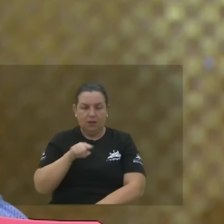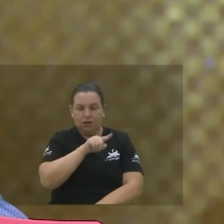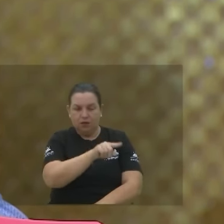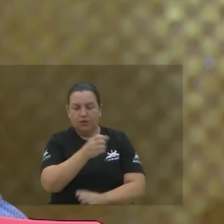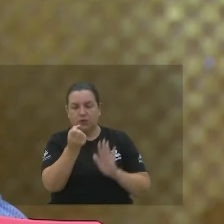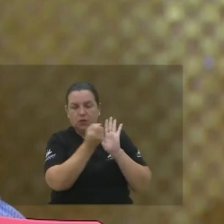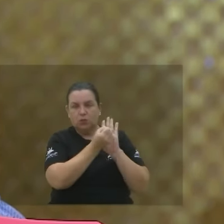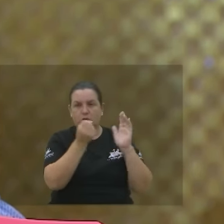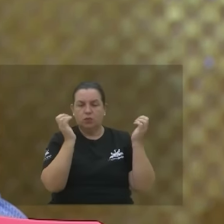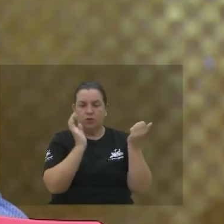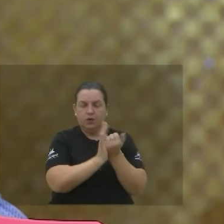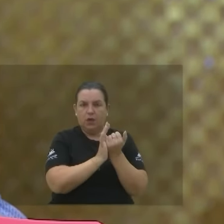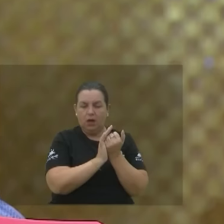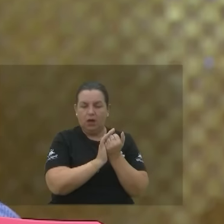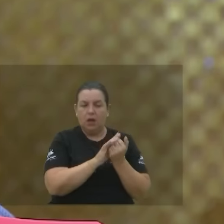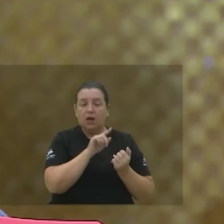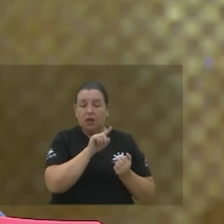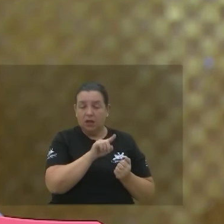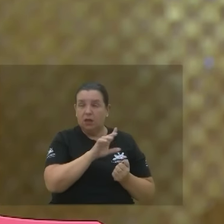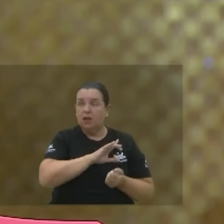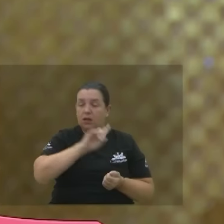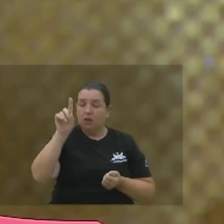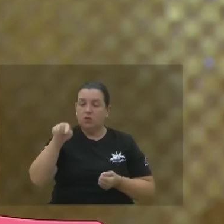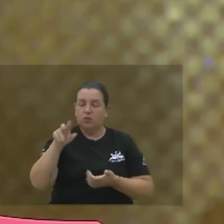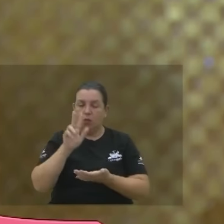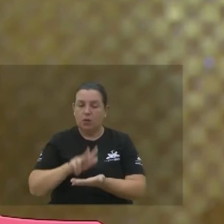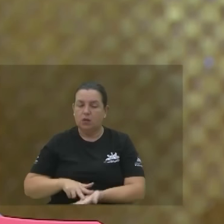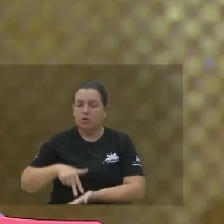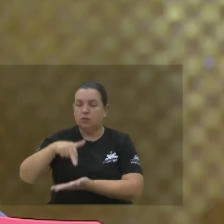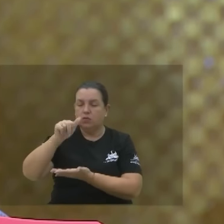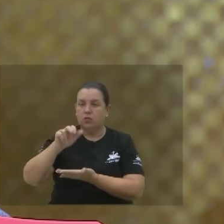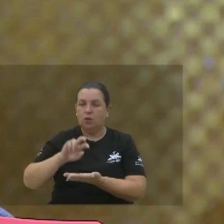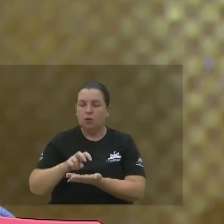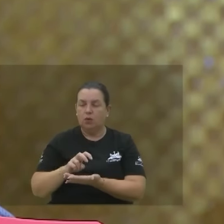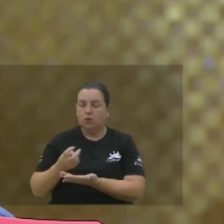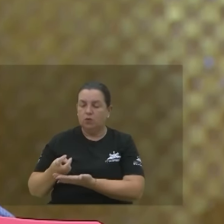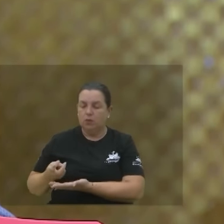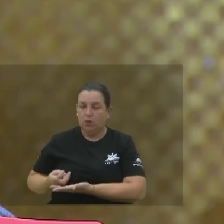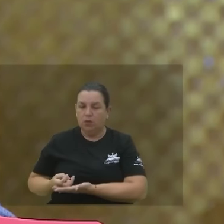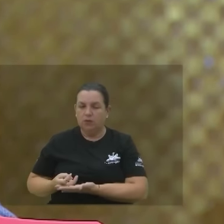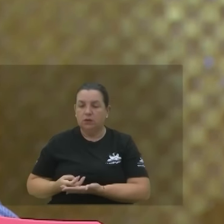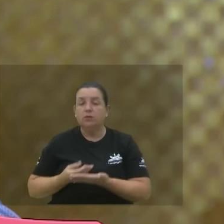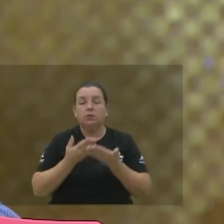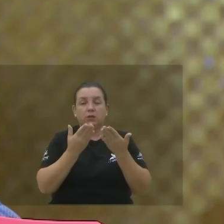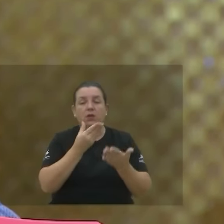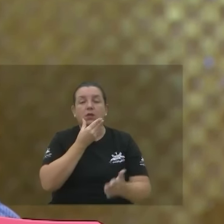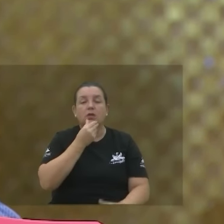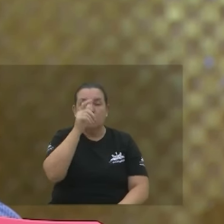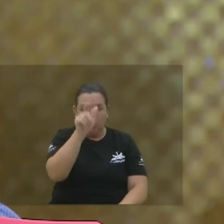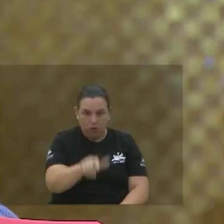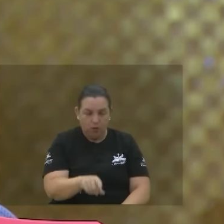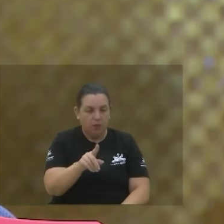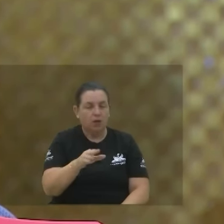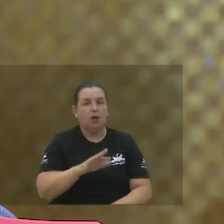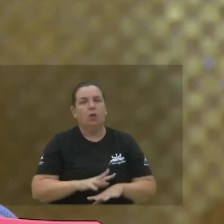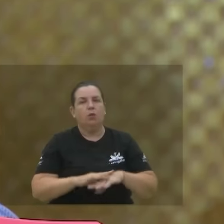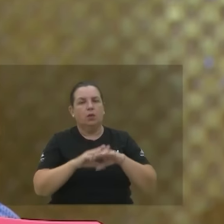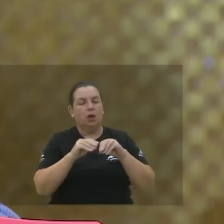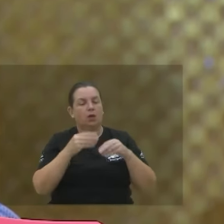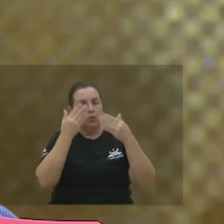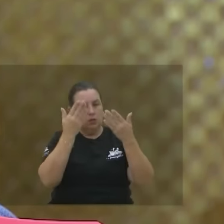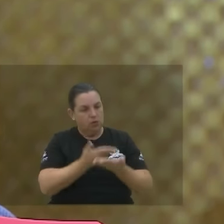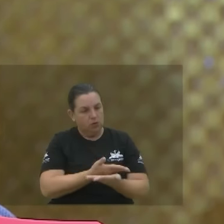crucificastes e que Deus ressuscitou dos mortos, que este homem está curado diante